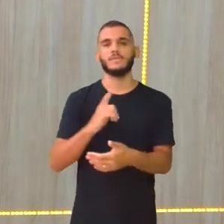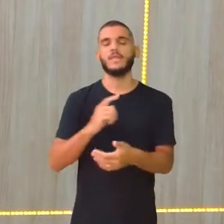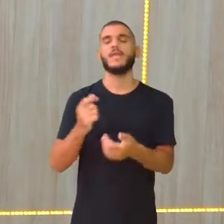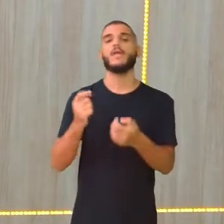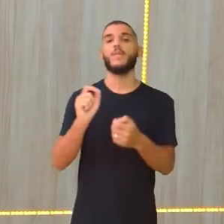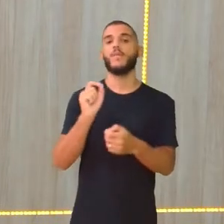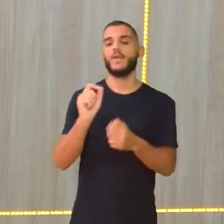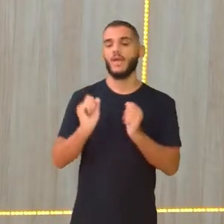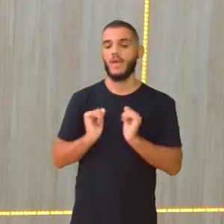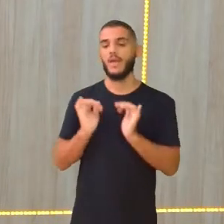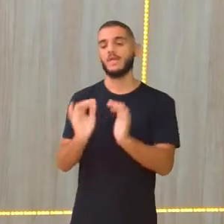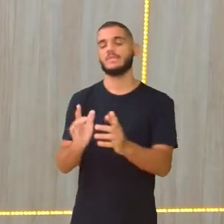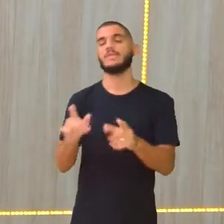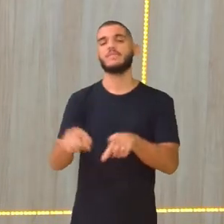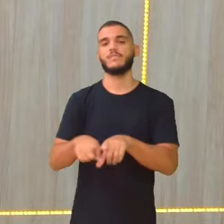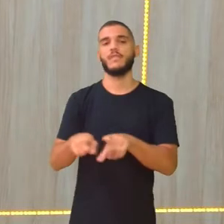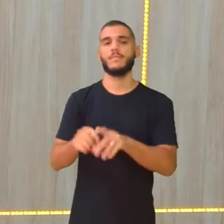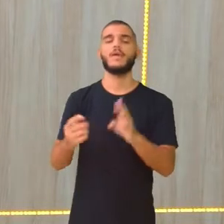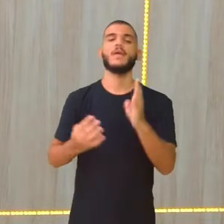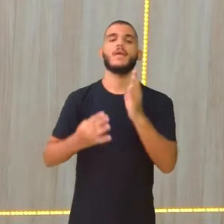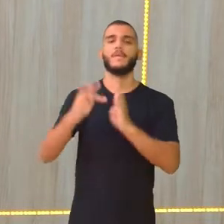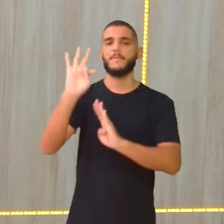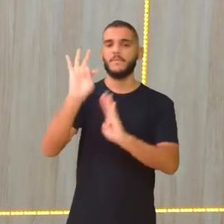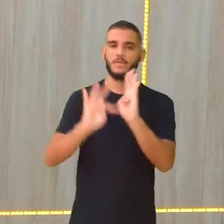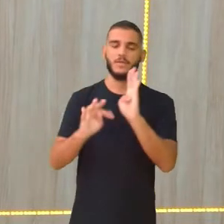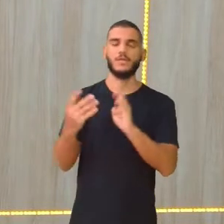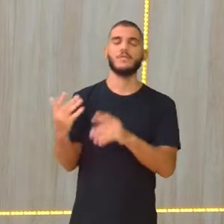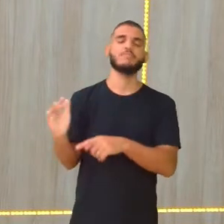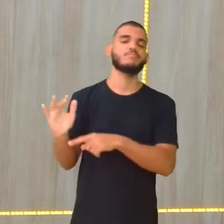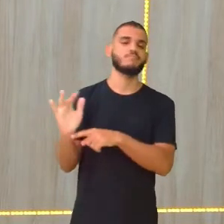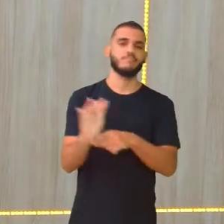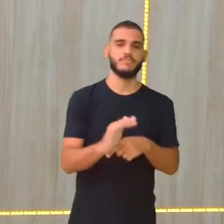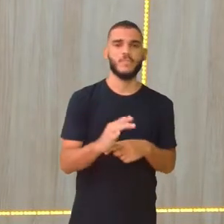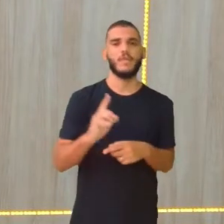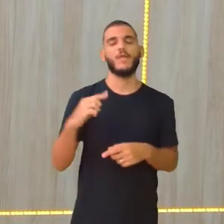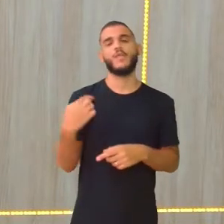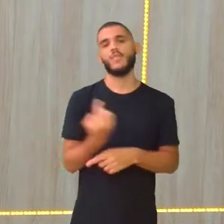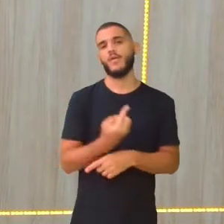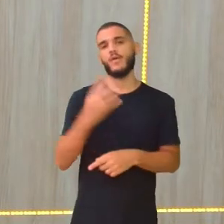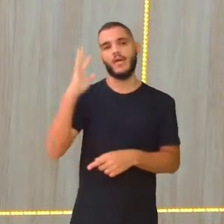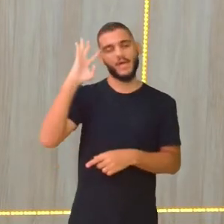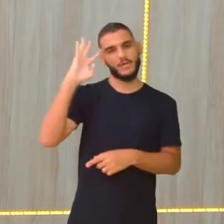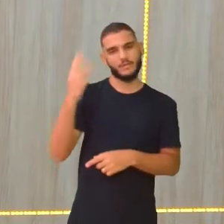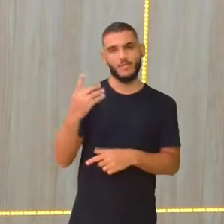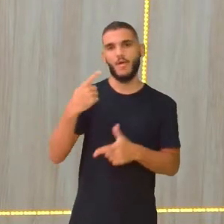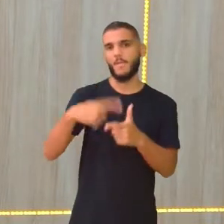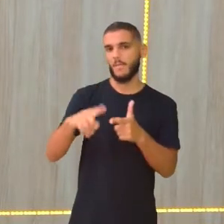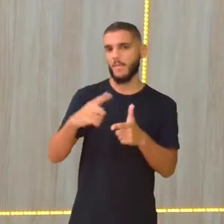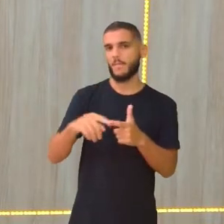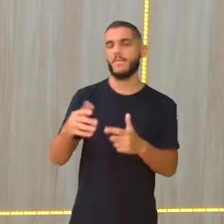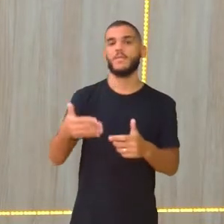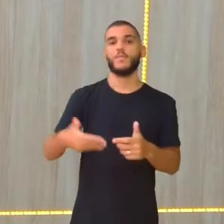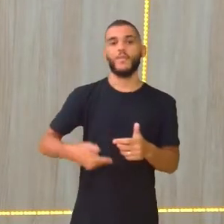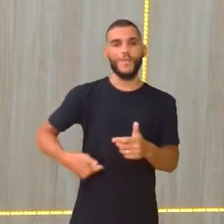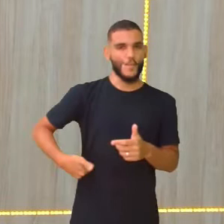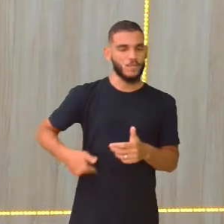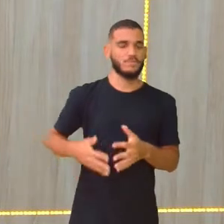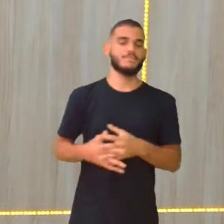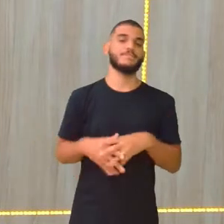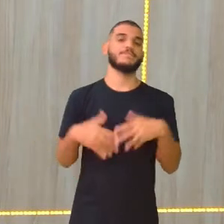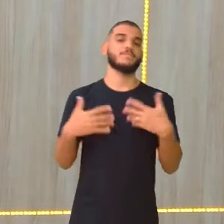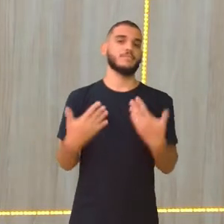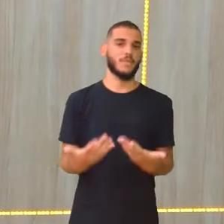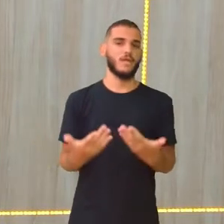atividade, né, a essa questão da biotecnologia em favor. Será que a gente vai resolver o problema da fome com a biotecnologia? Mas eu